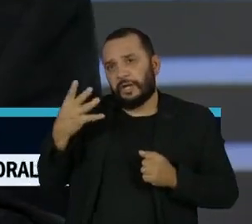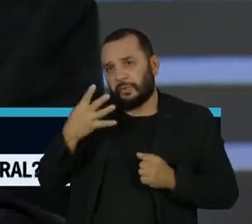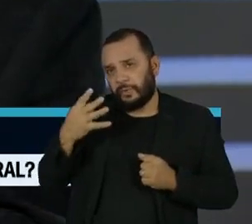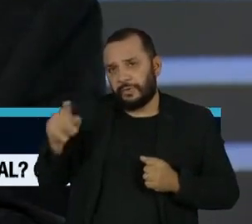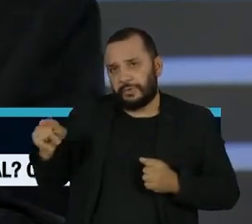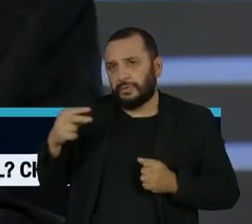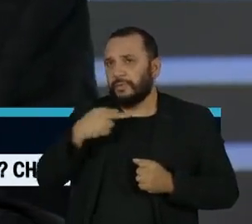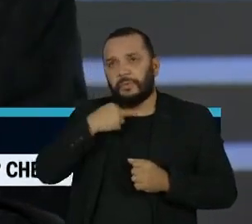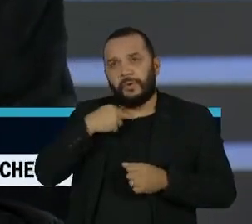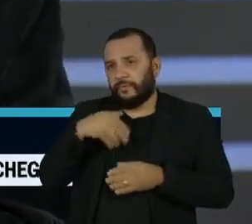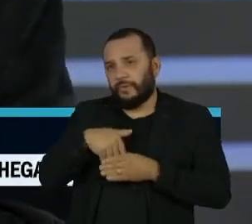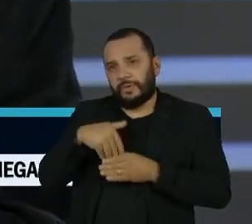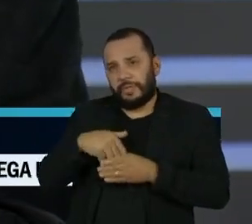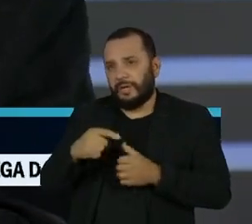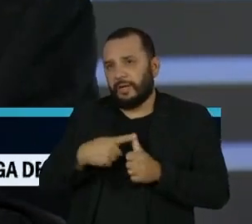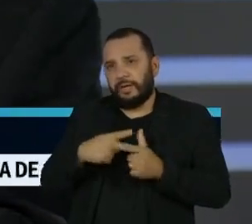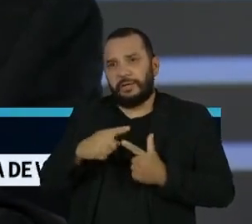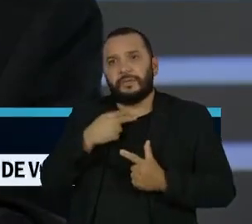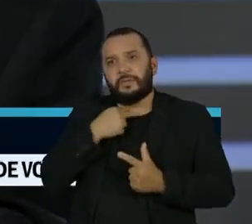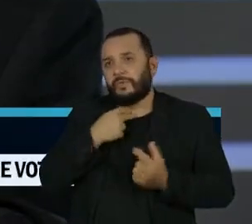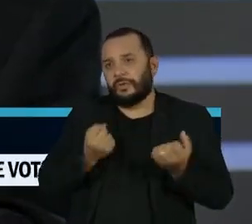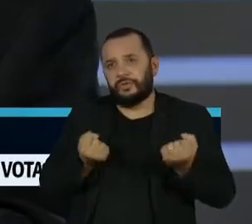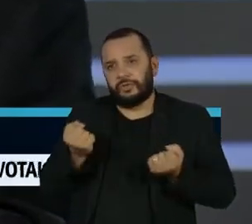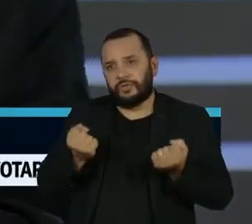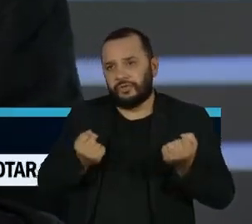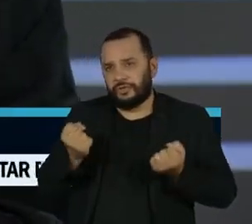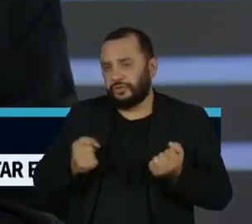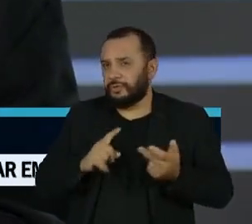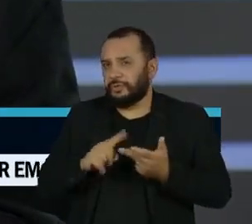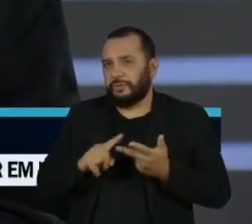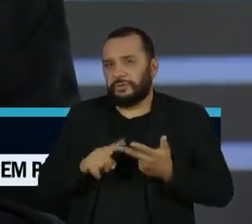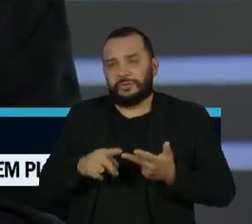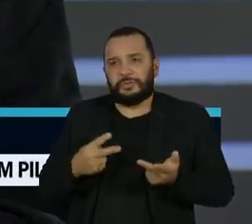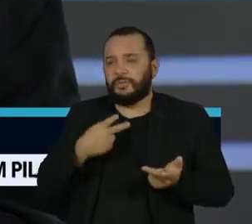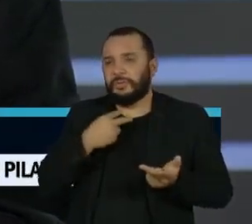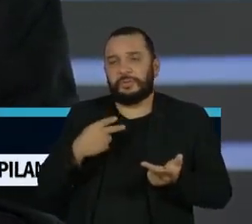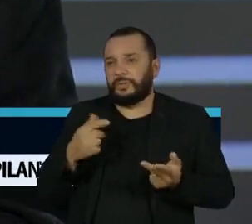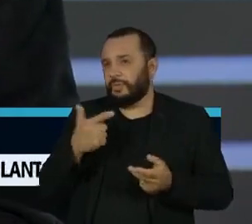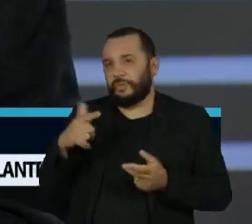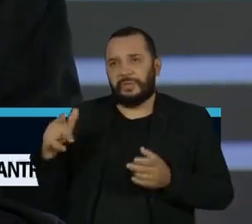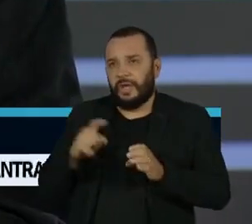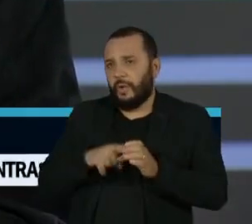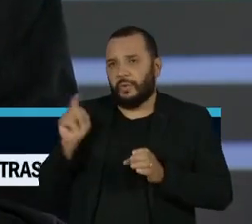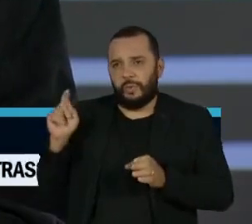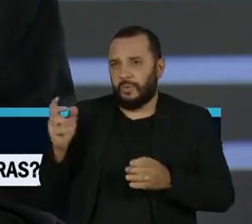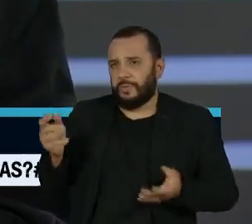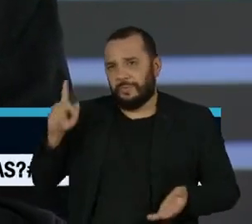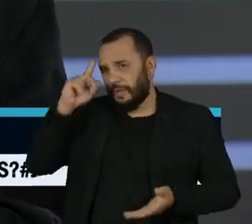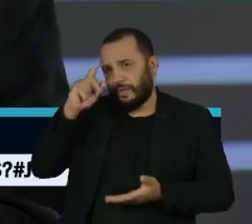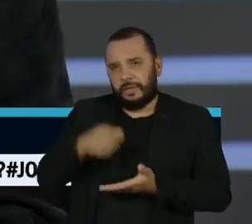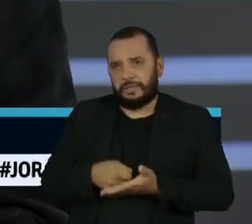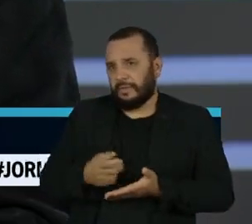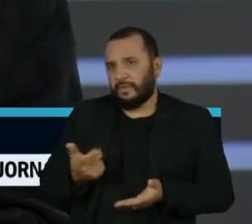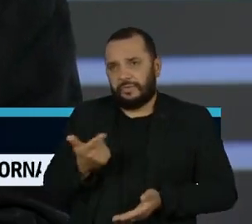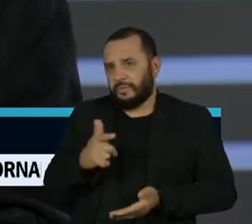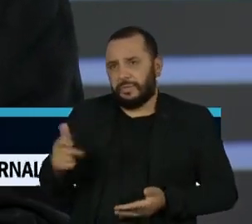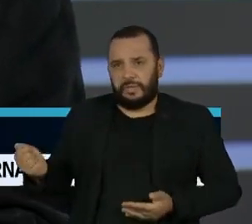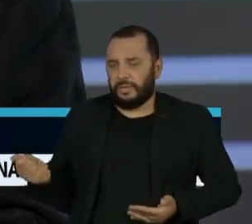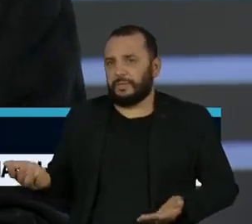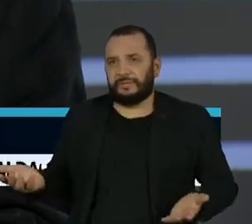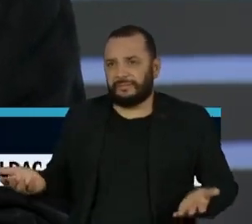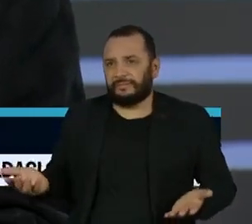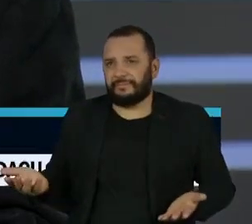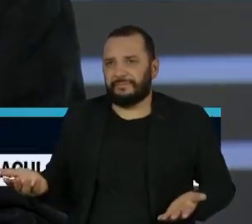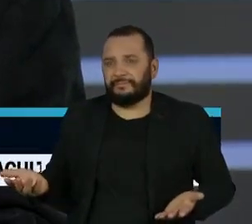votar, né? Não pode dirigir, certo? Ela não tem autonomia para outro tipo de decisão. Então, essa